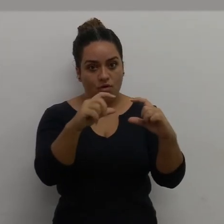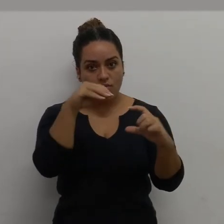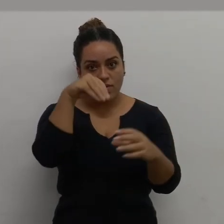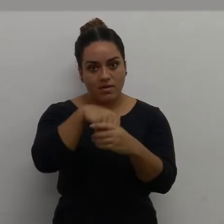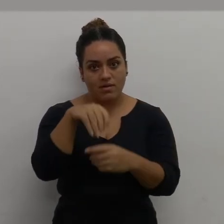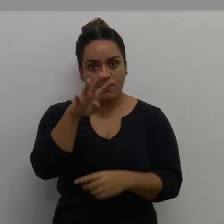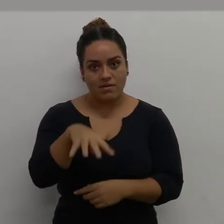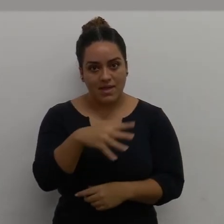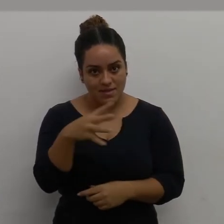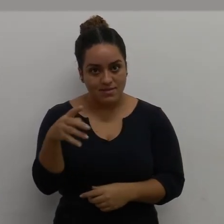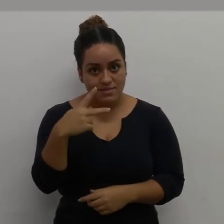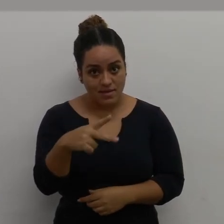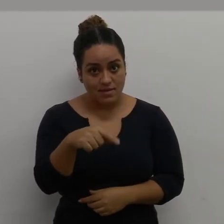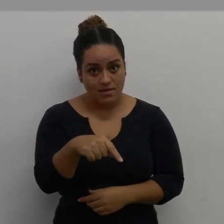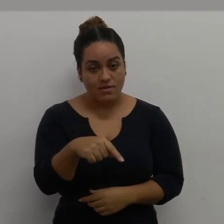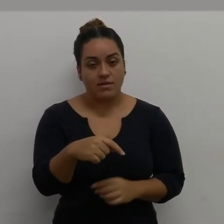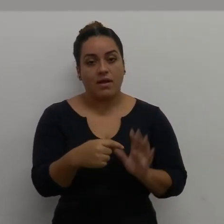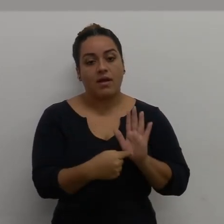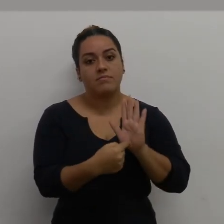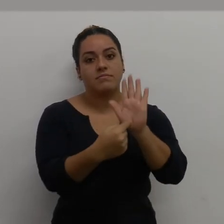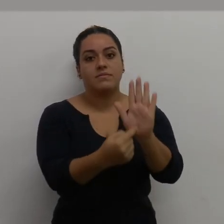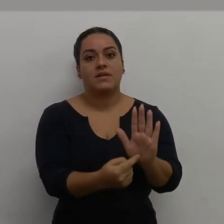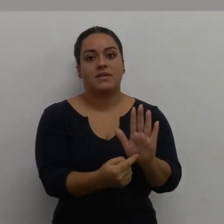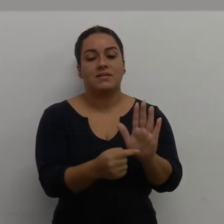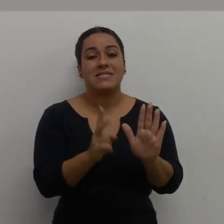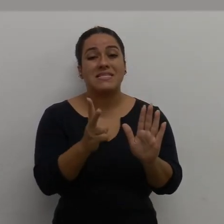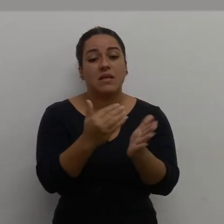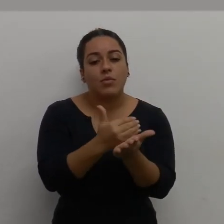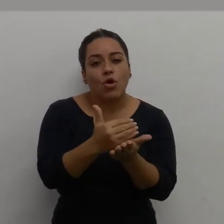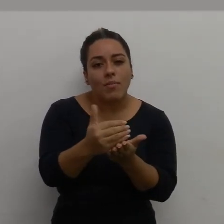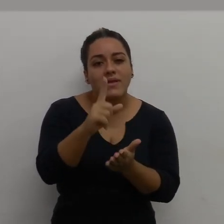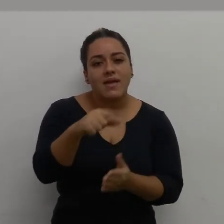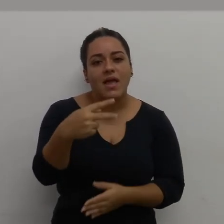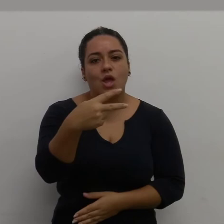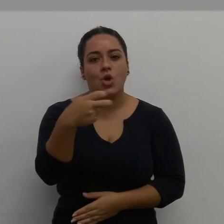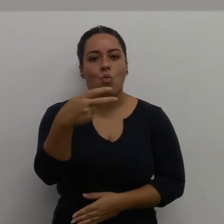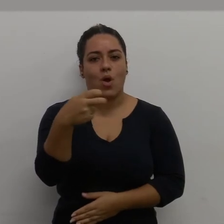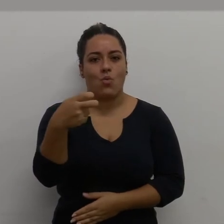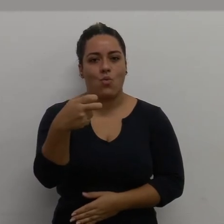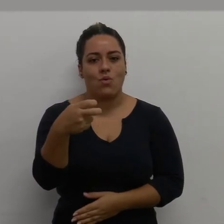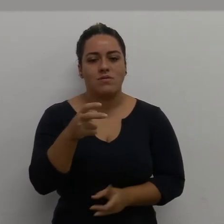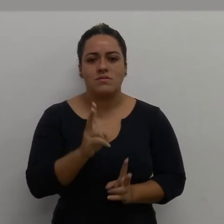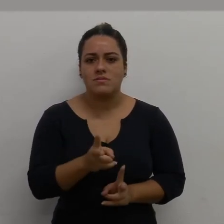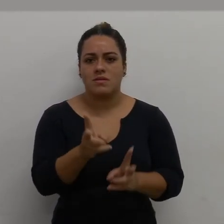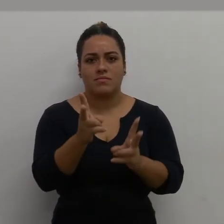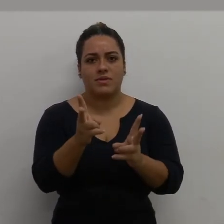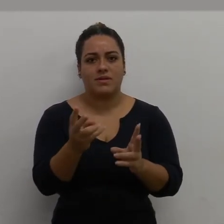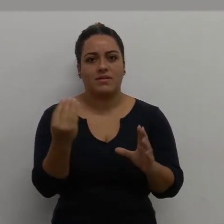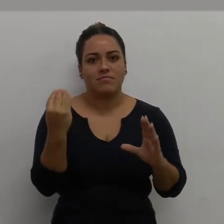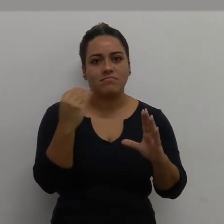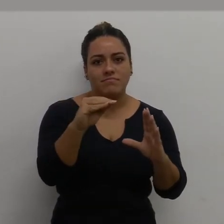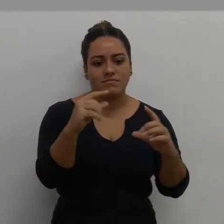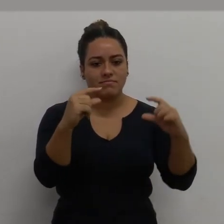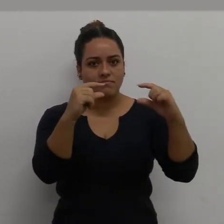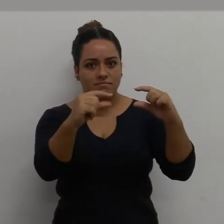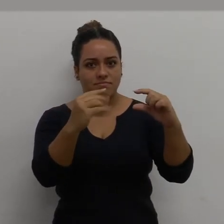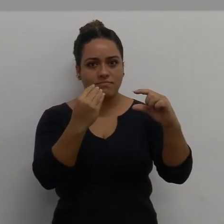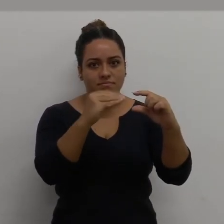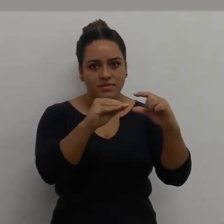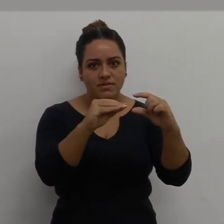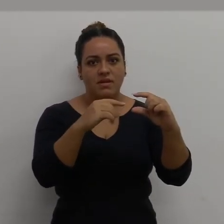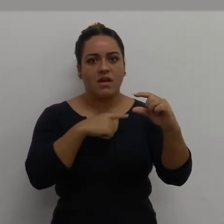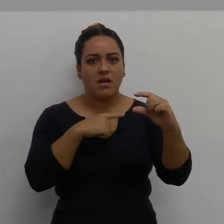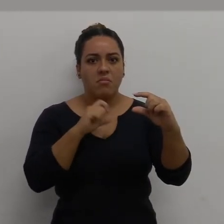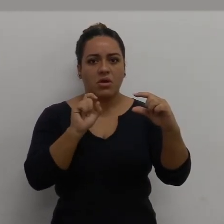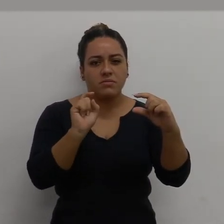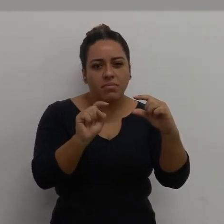no Excel necessariamente começa pelo sinal de igual, ok? Necessariamente, você digitou um sinal de igual